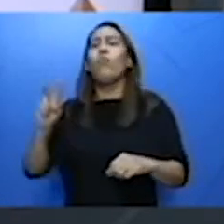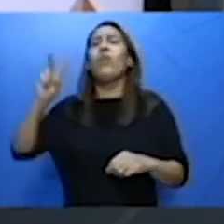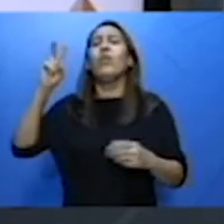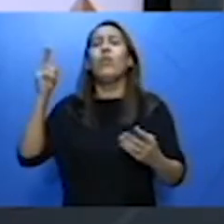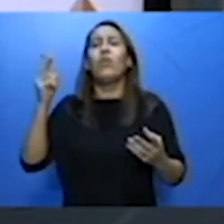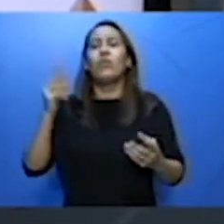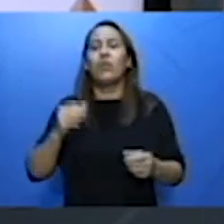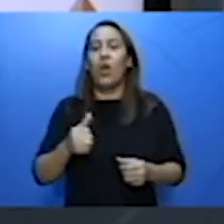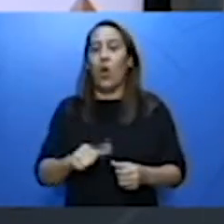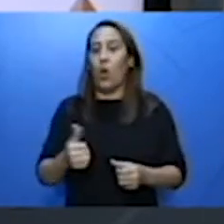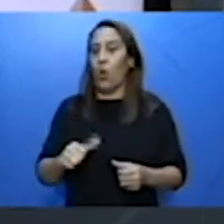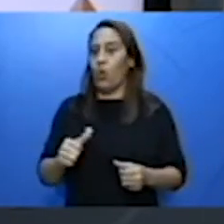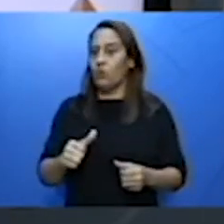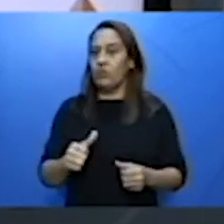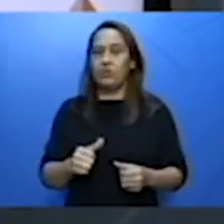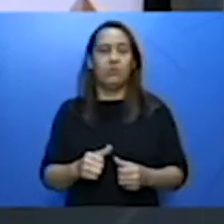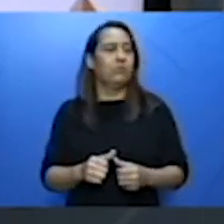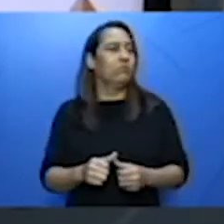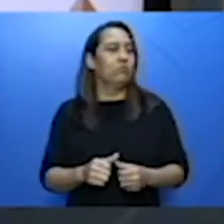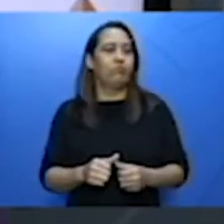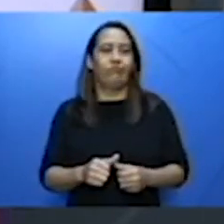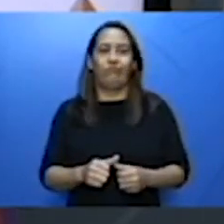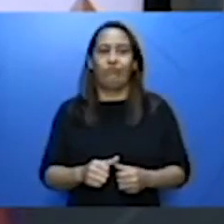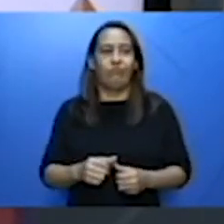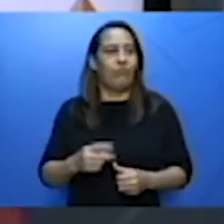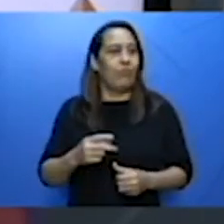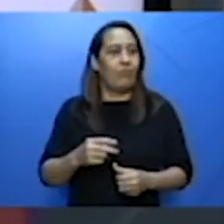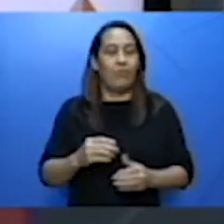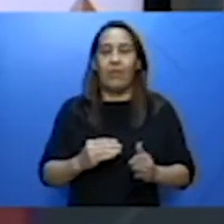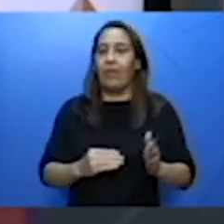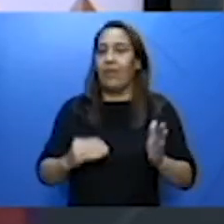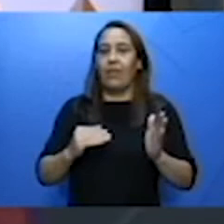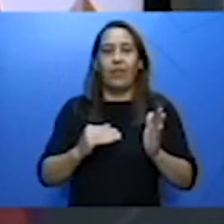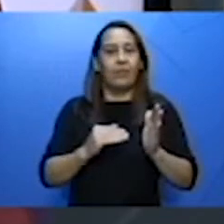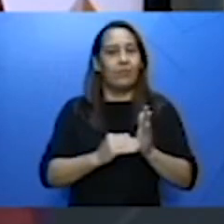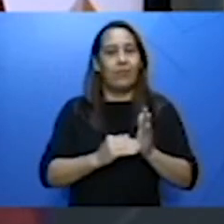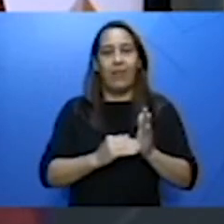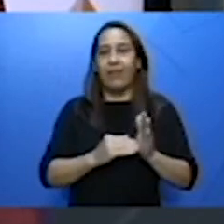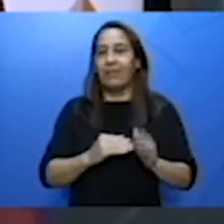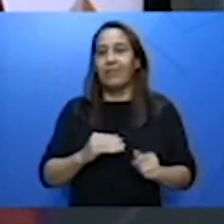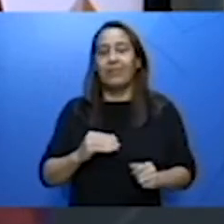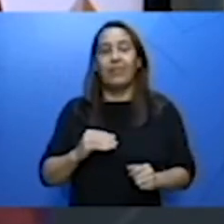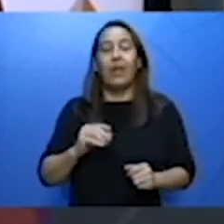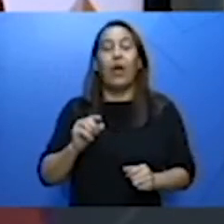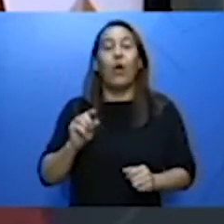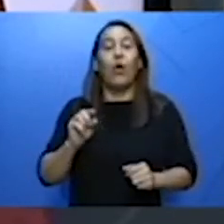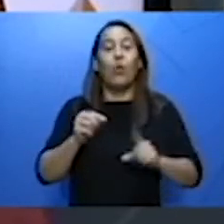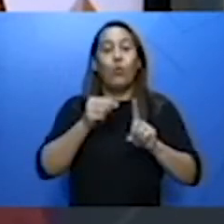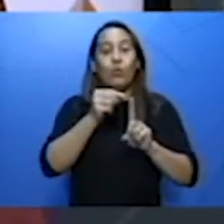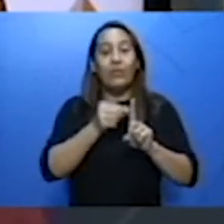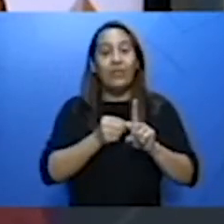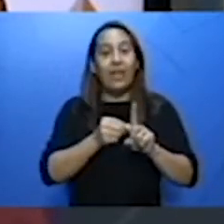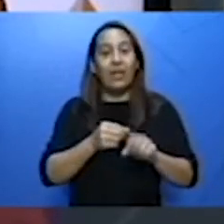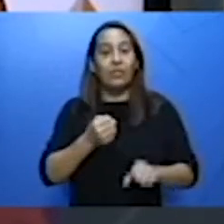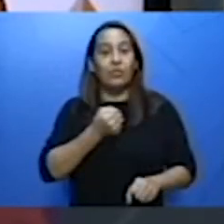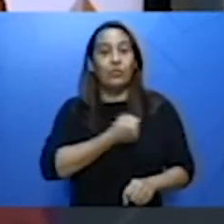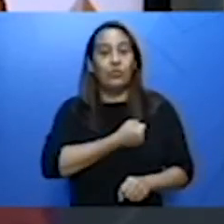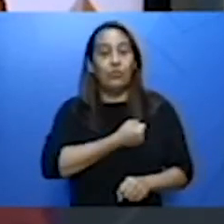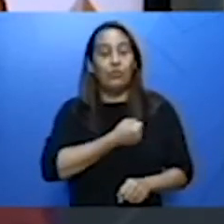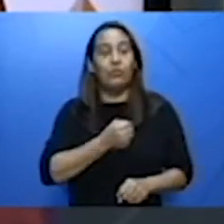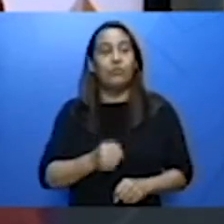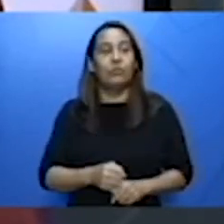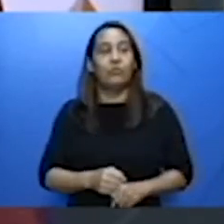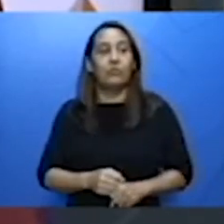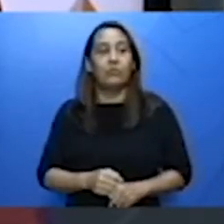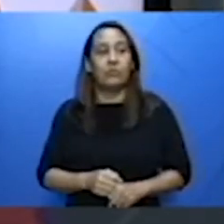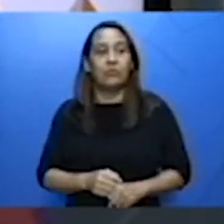Ah, eu sou 11. Não, só pode a unidade do 11. Pensa no número 11.